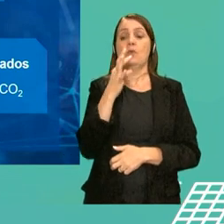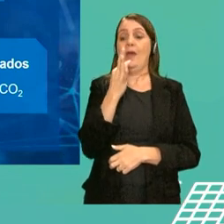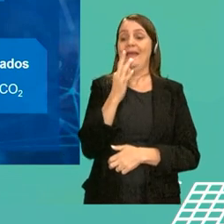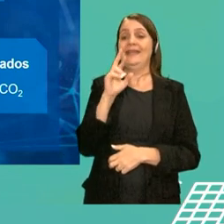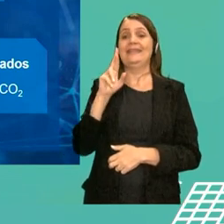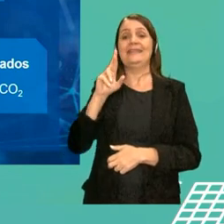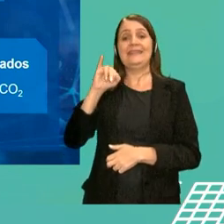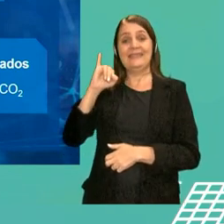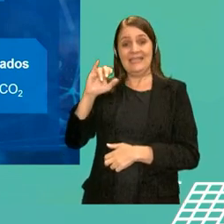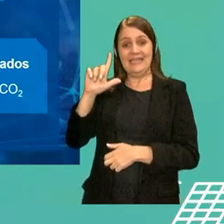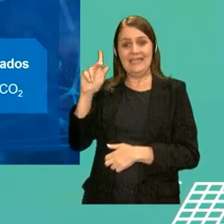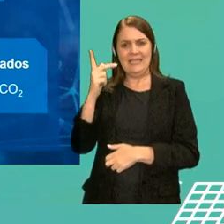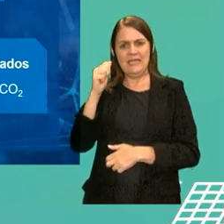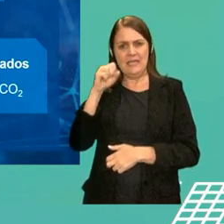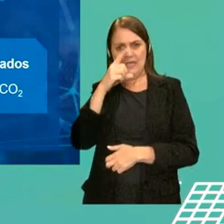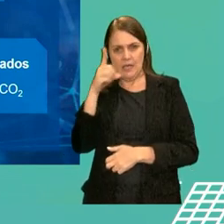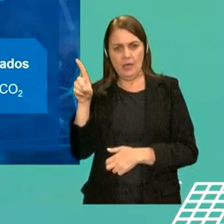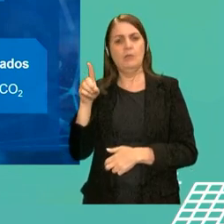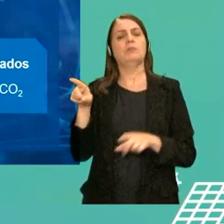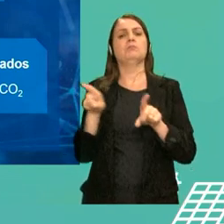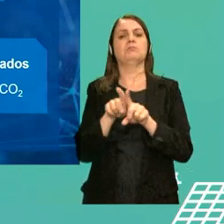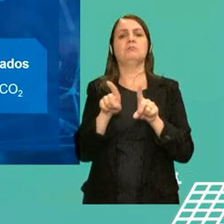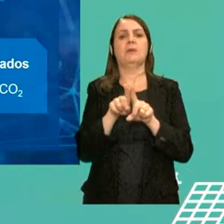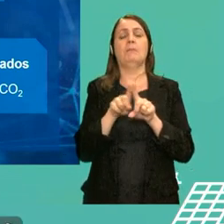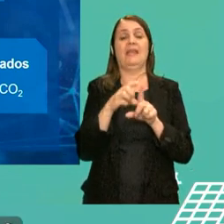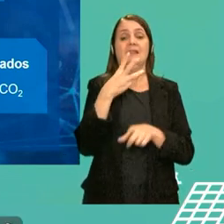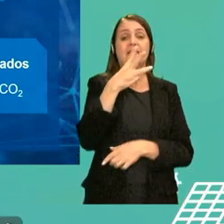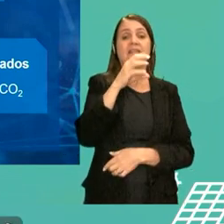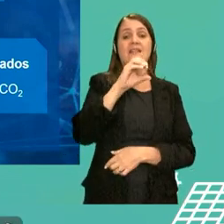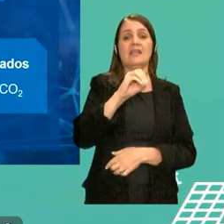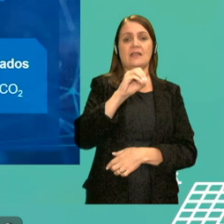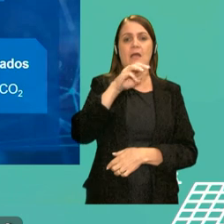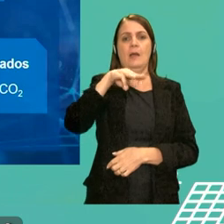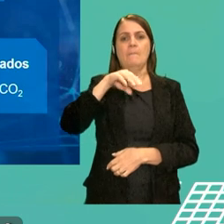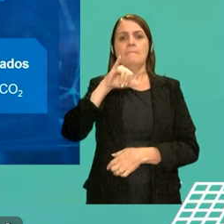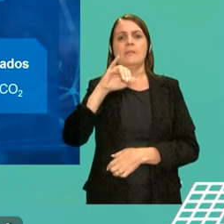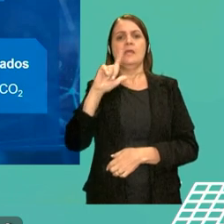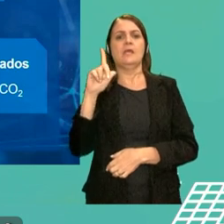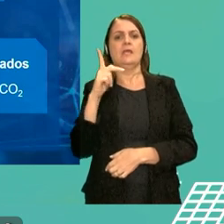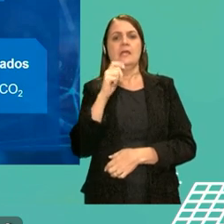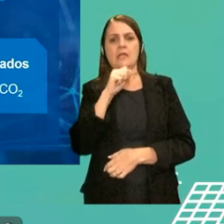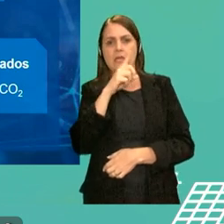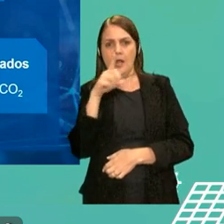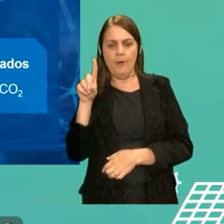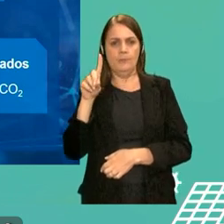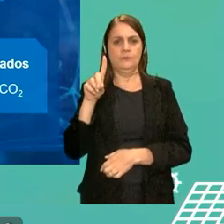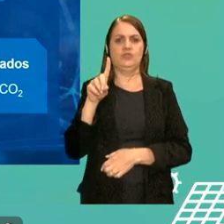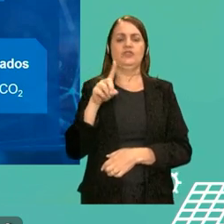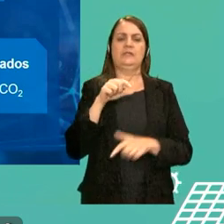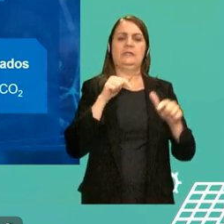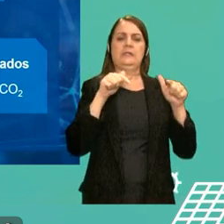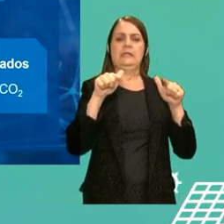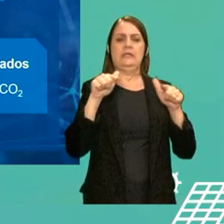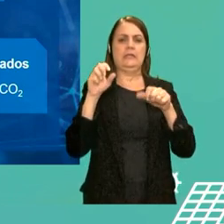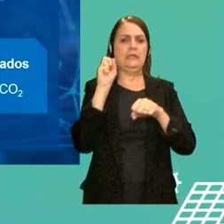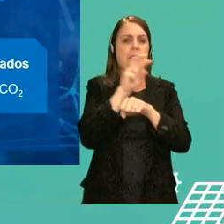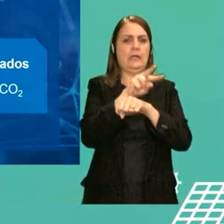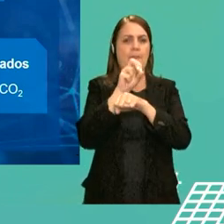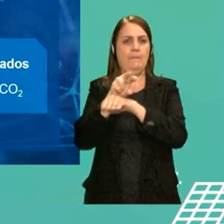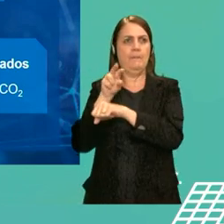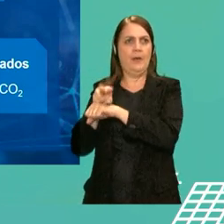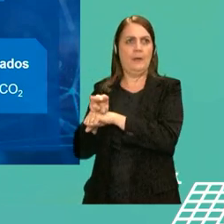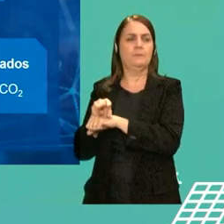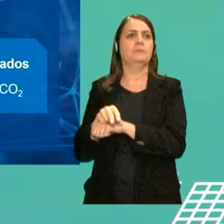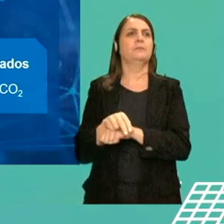né, uma geração de empregos de 30 milhões e também aí a quantidade de gás de efeito estufa evitado, chegando